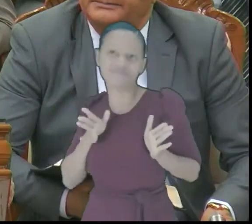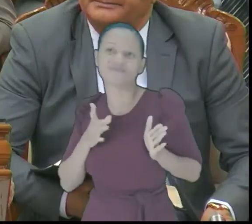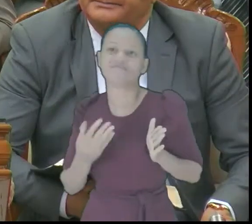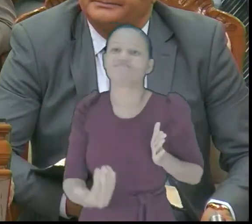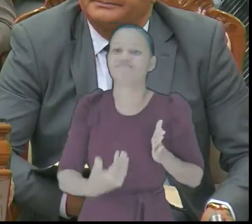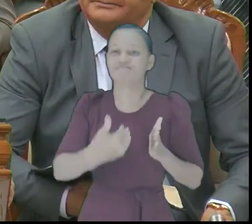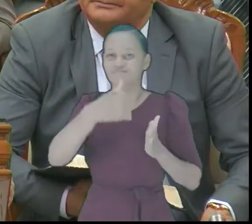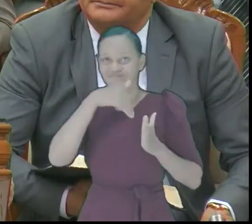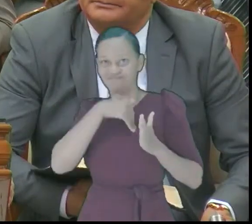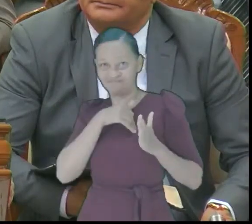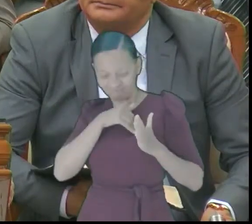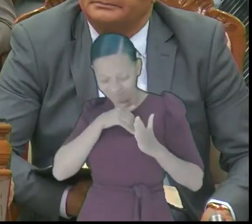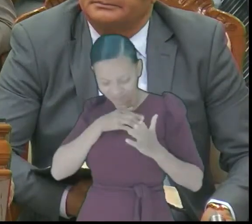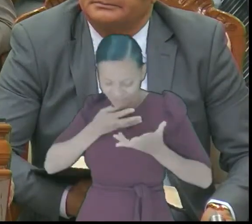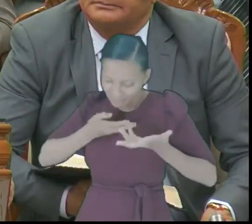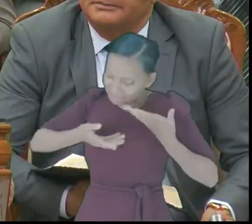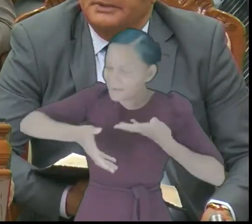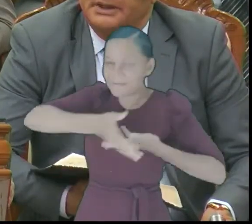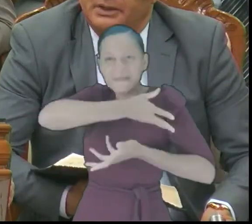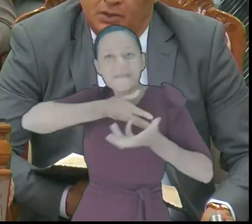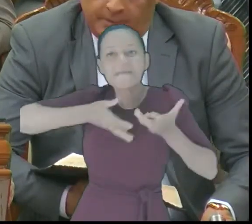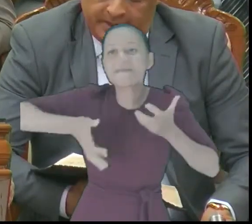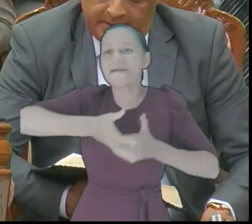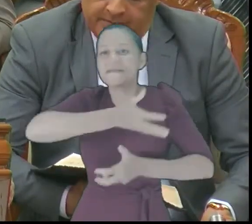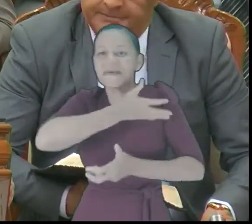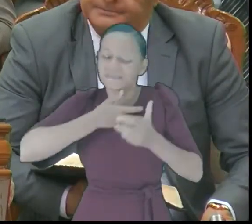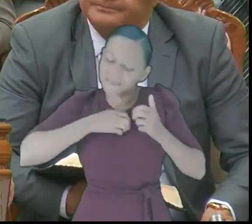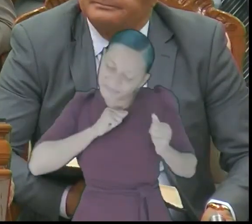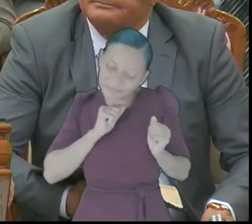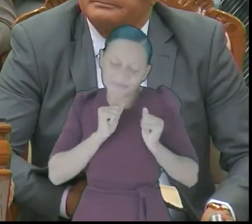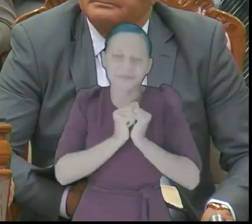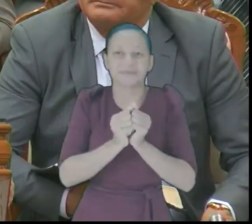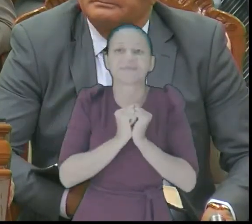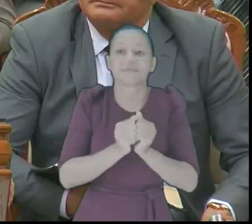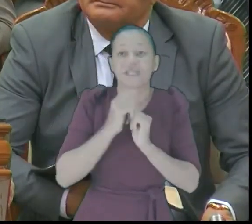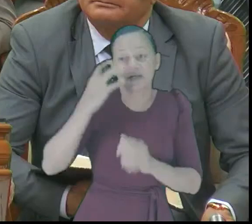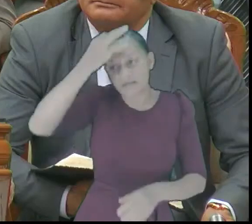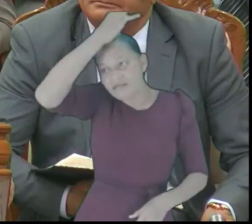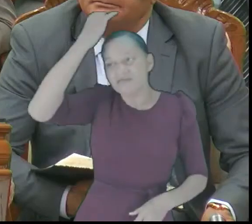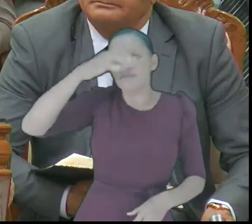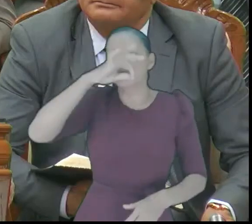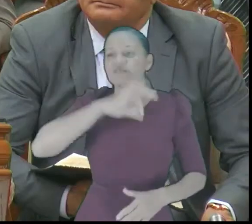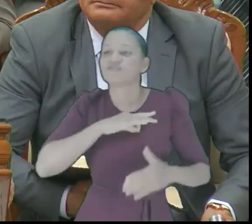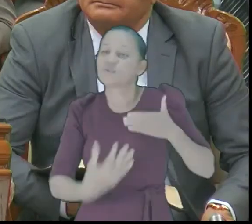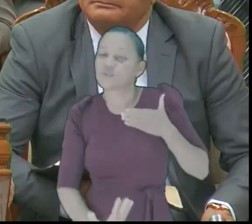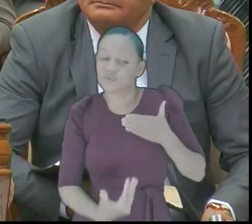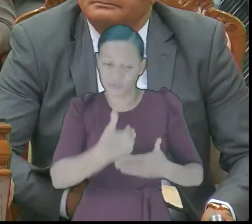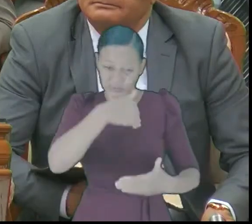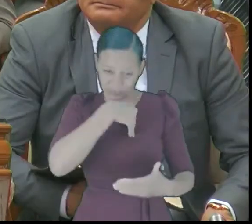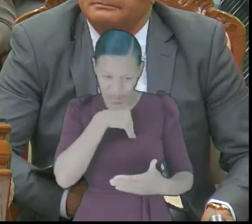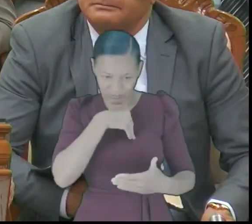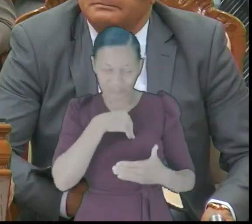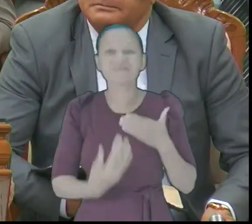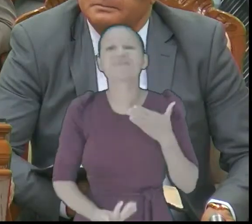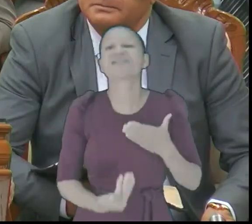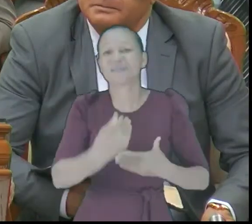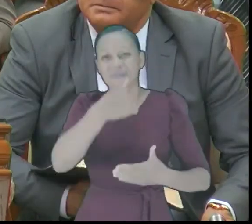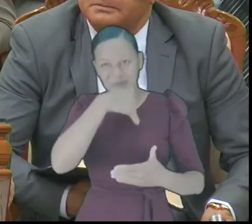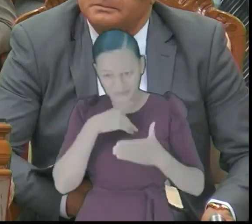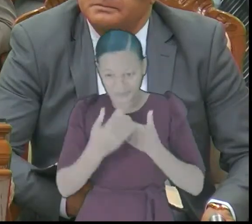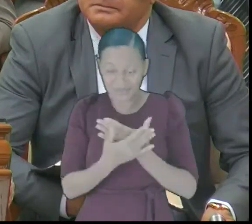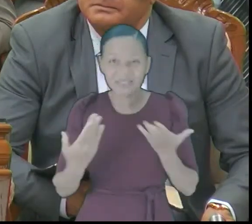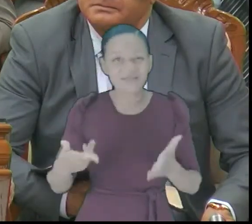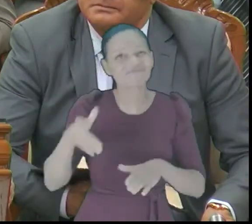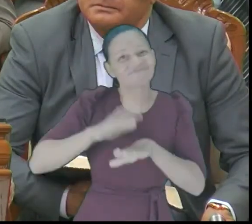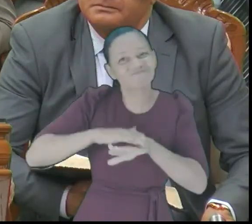entrarei e cearei com ele e ele comigo. O Espírito Santo já entrou. O Espírito Santo já entrou quando